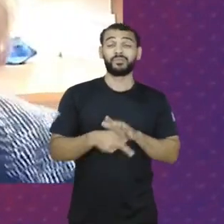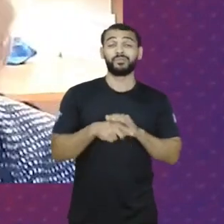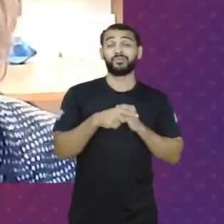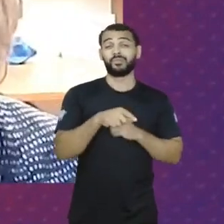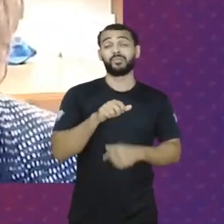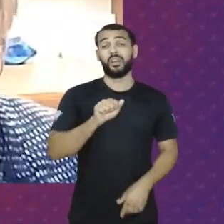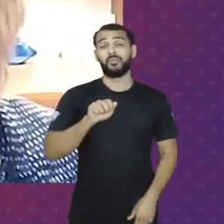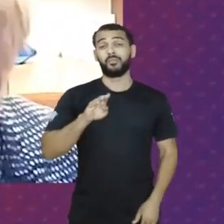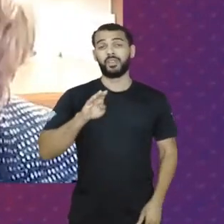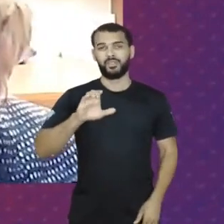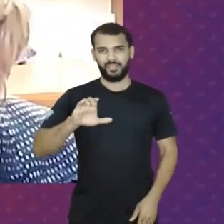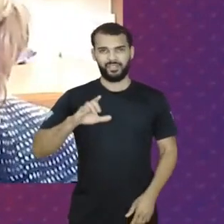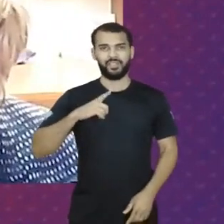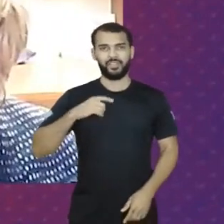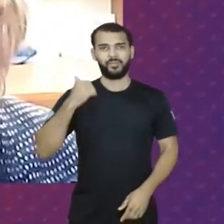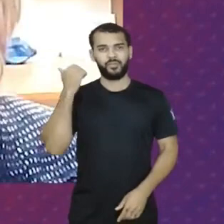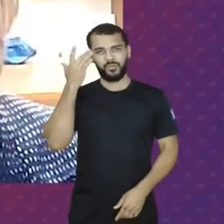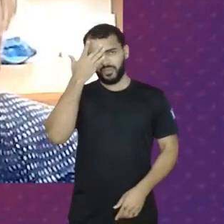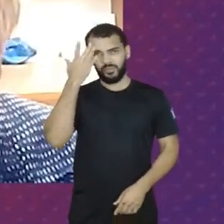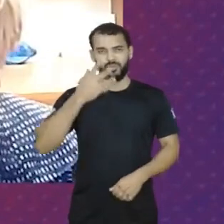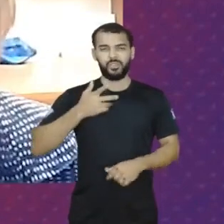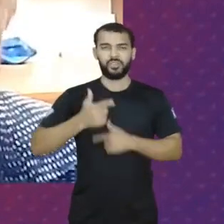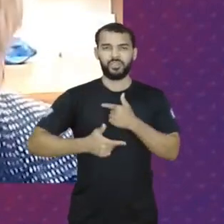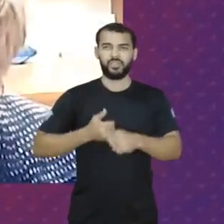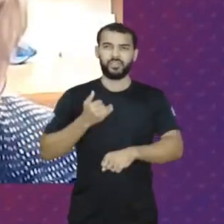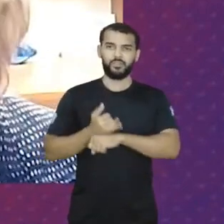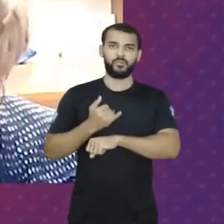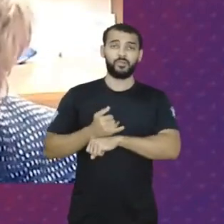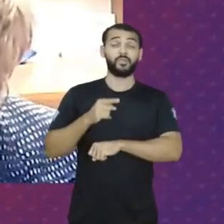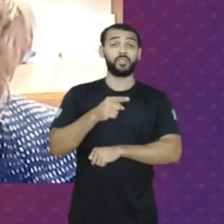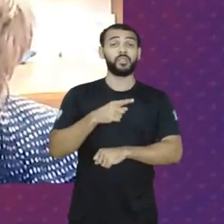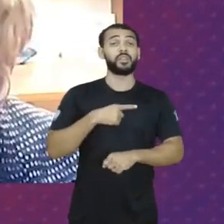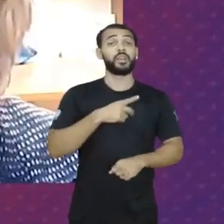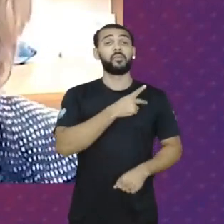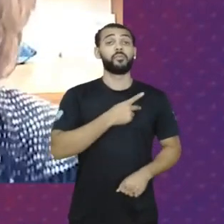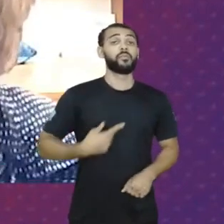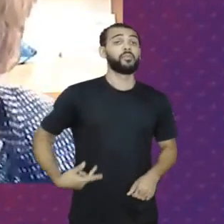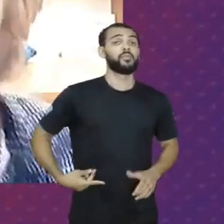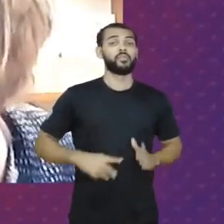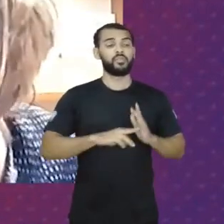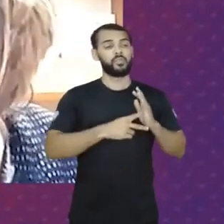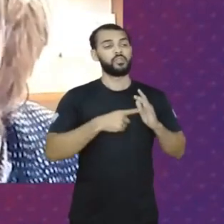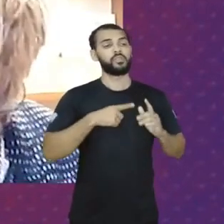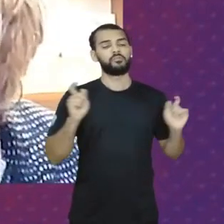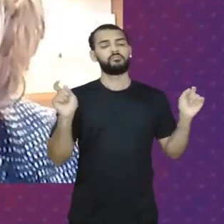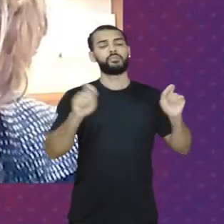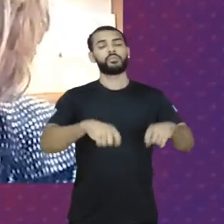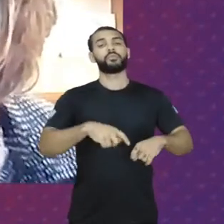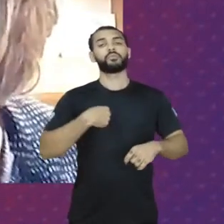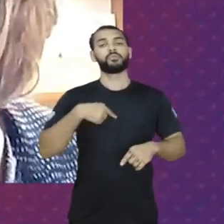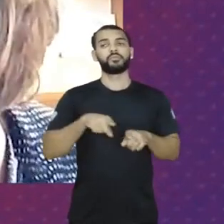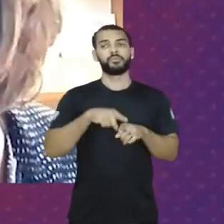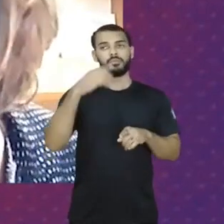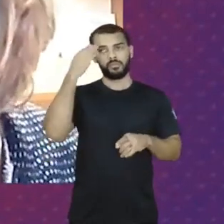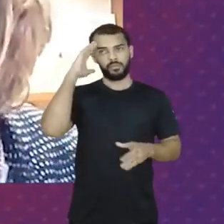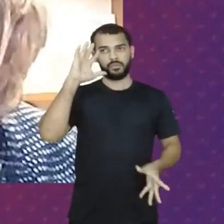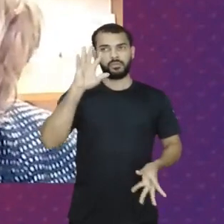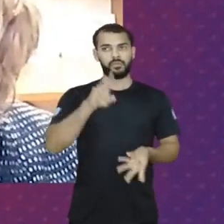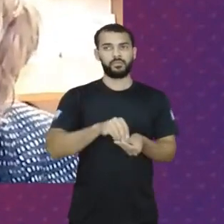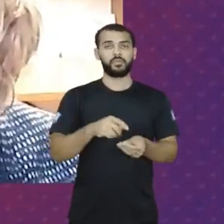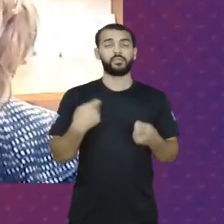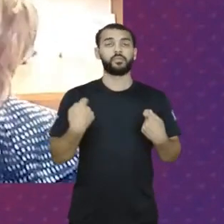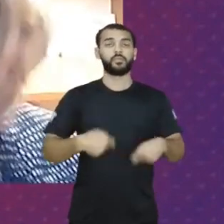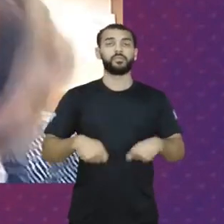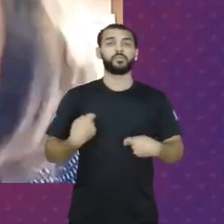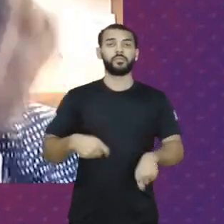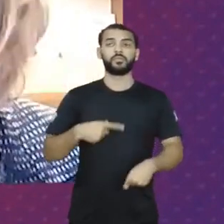Lula como presidente do sindicato. Essa classe trabalhadora chegou à conclusão de que era preciso ocupar a presidência